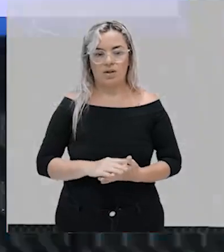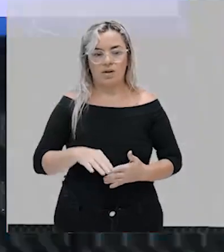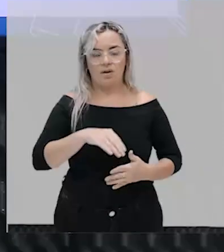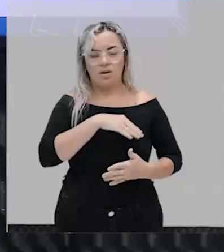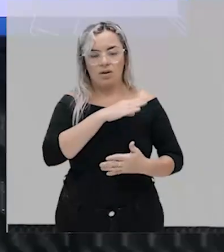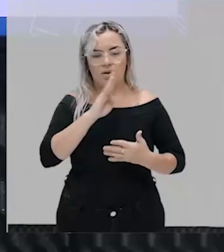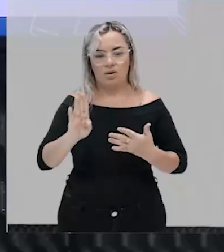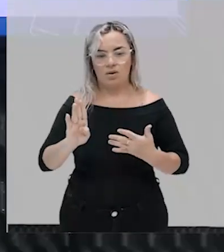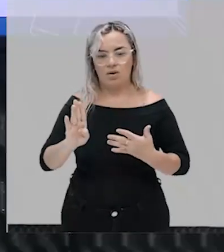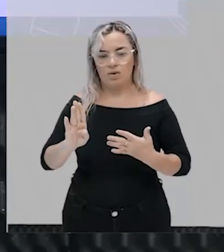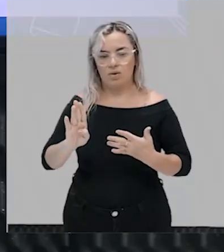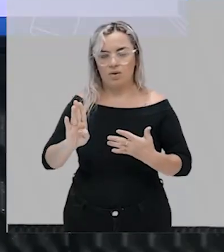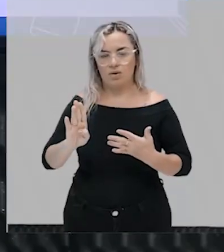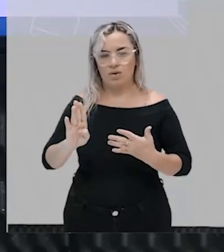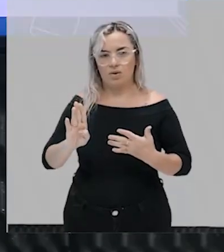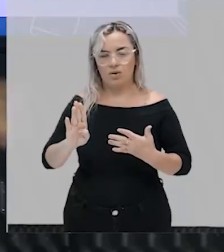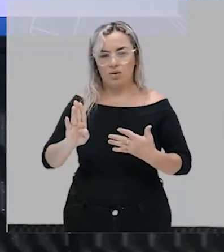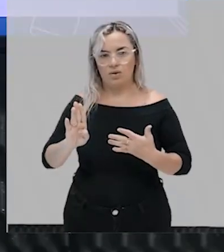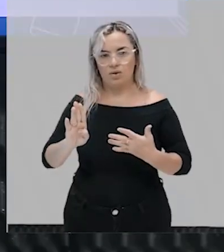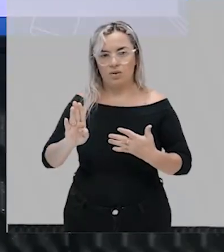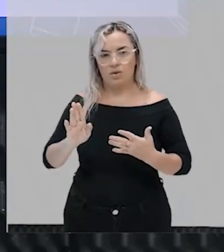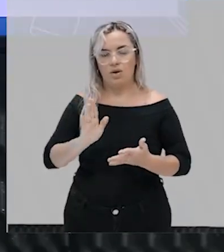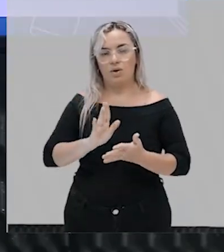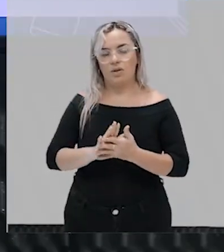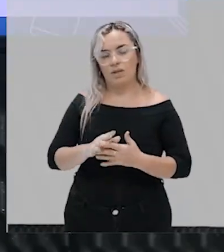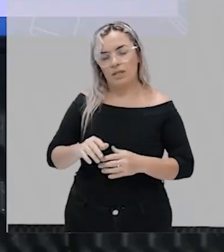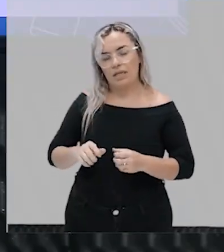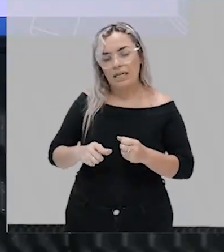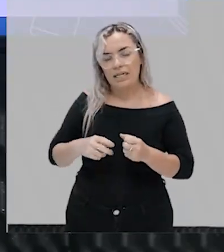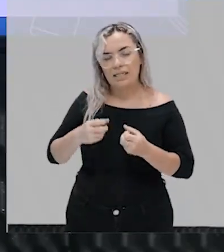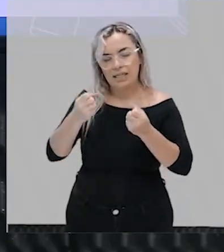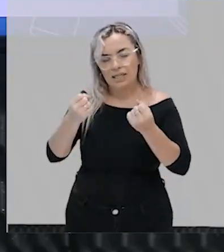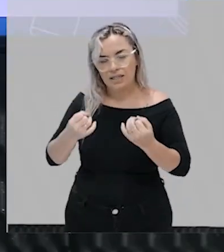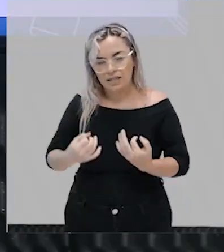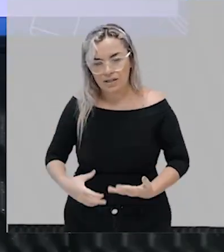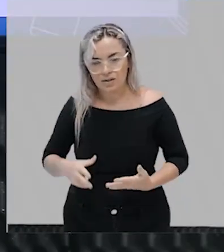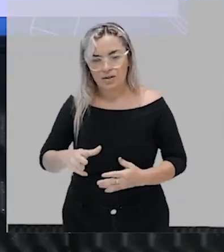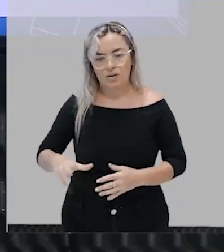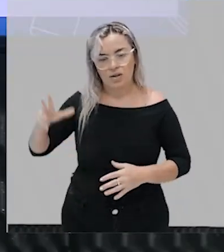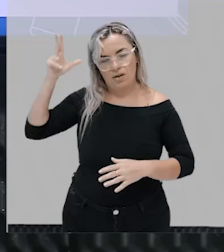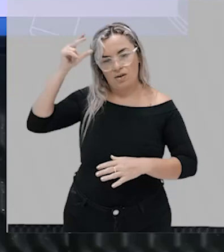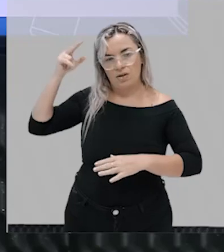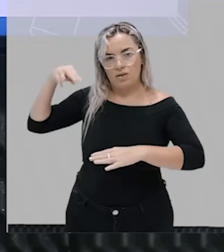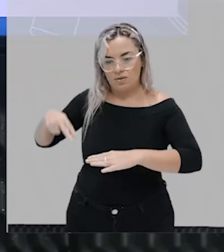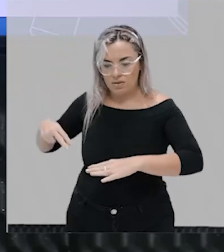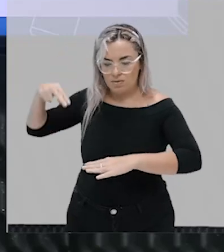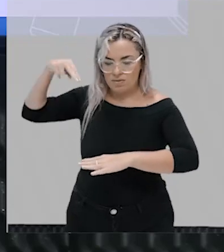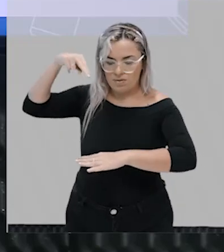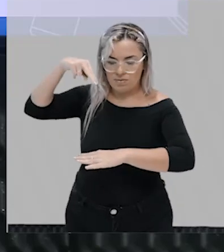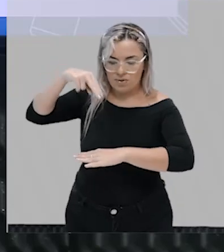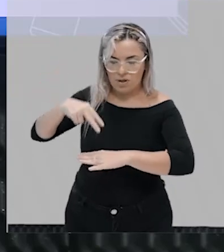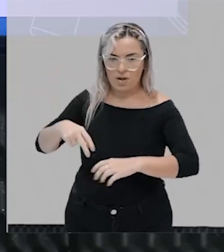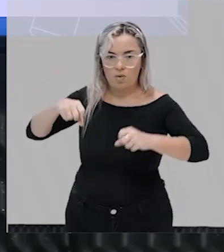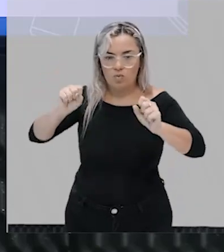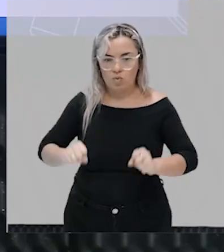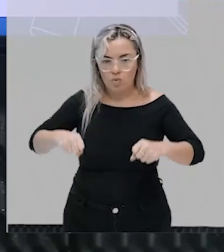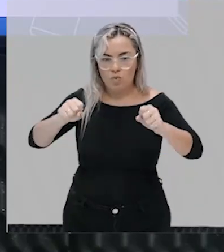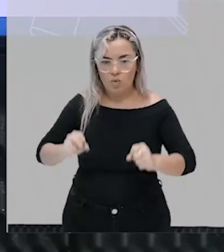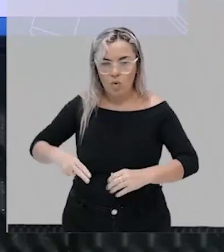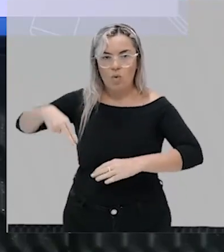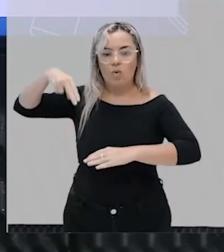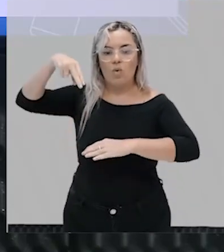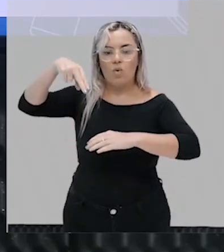transpuser os obstáculos, ou seja, ele passar por cima dos obstáculos, a corrida terminará. E se o cavalo transpusesse